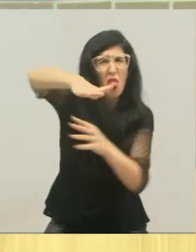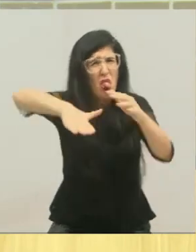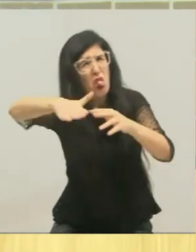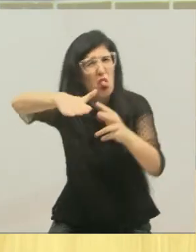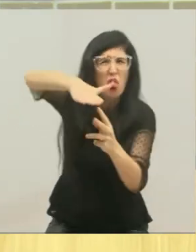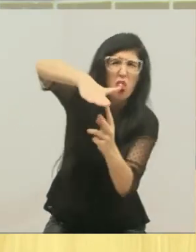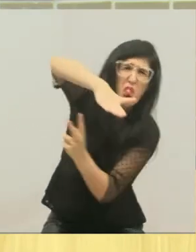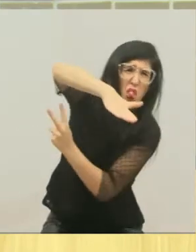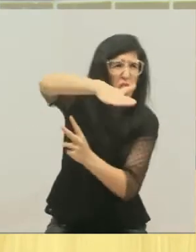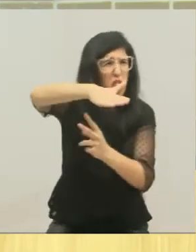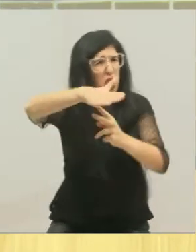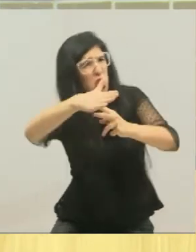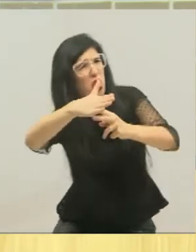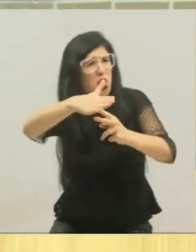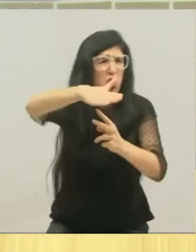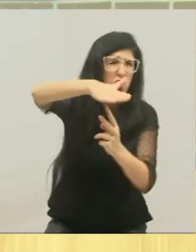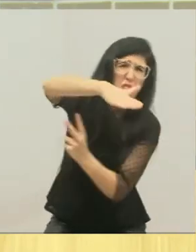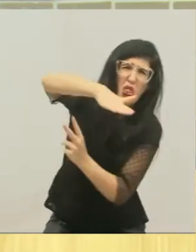dos Campos.